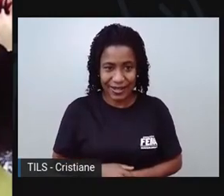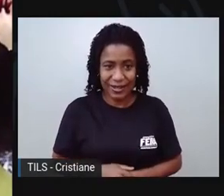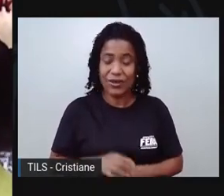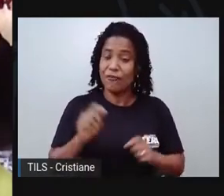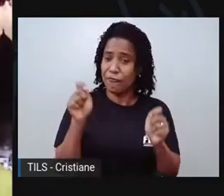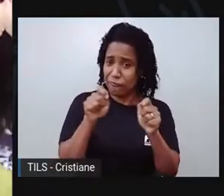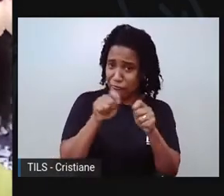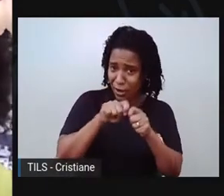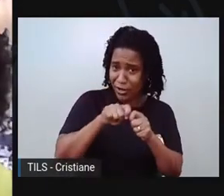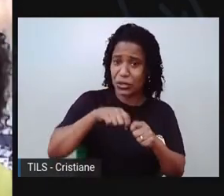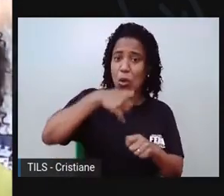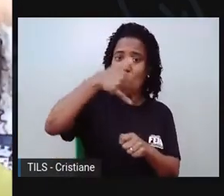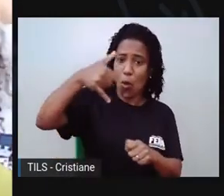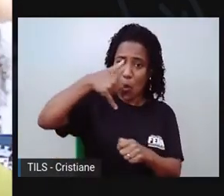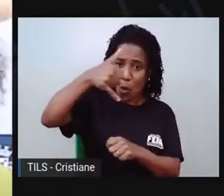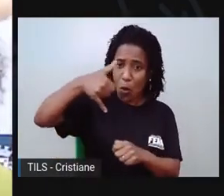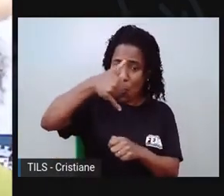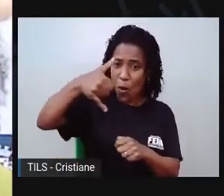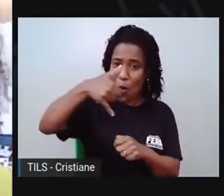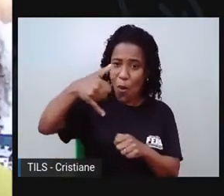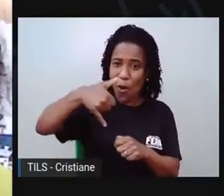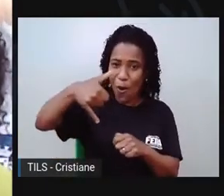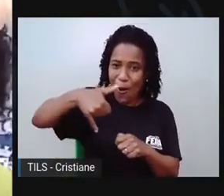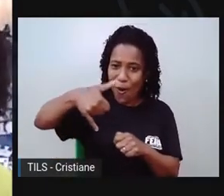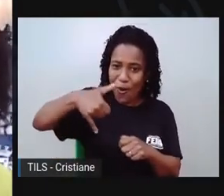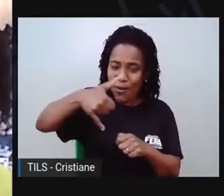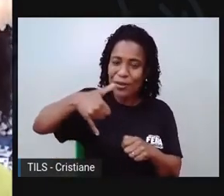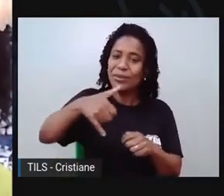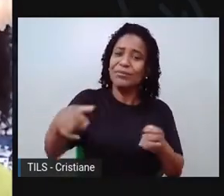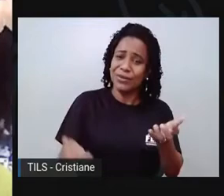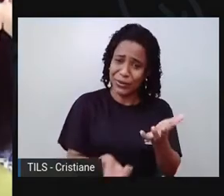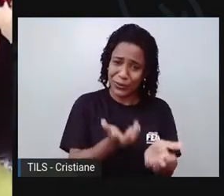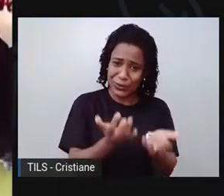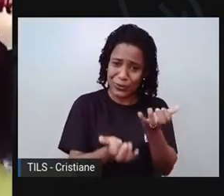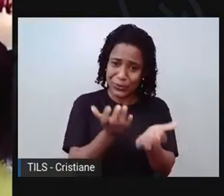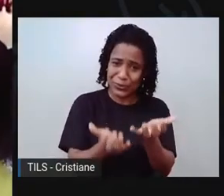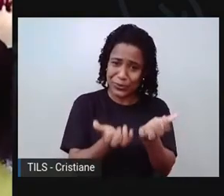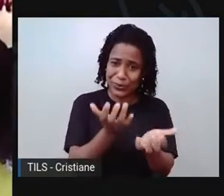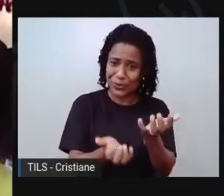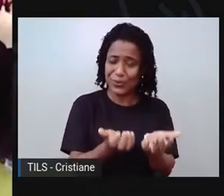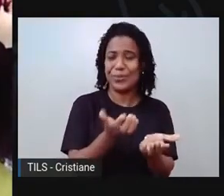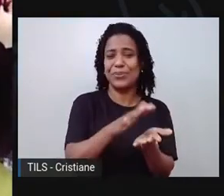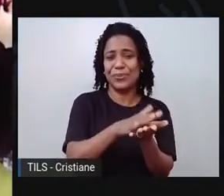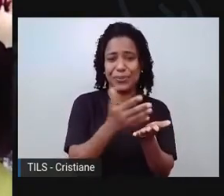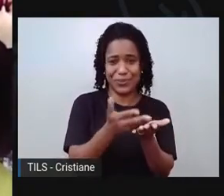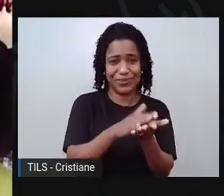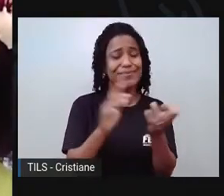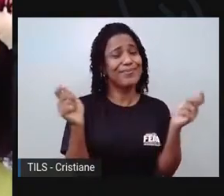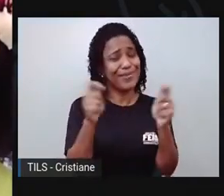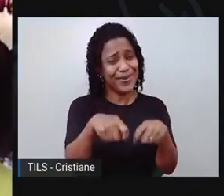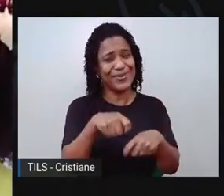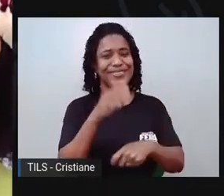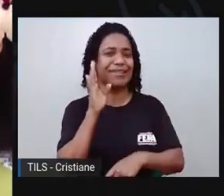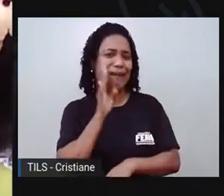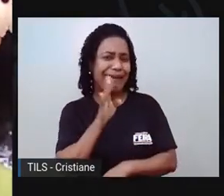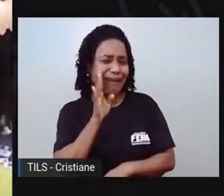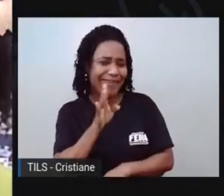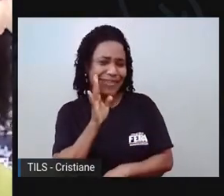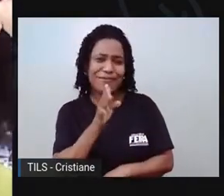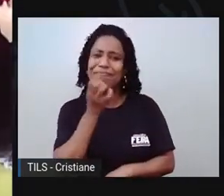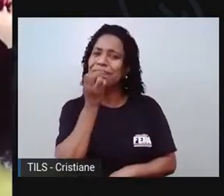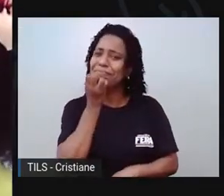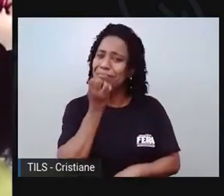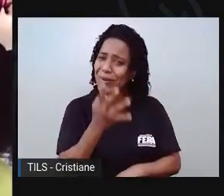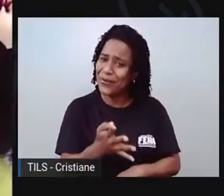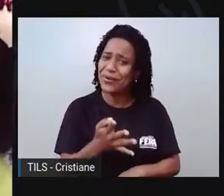óleo, é aquele óleo de cozinha com girassol? Que legal! É, muito legal. Muitas